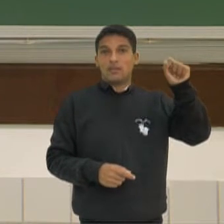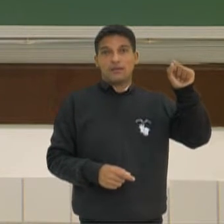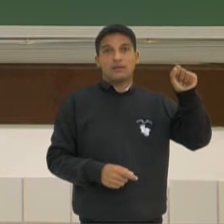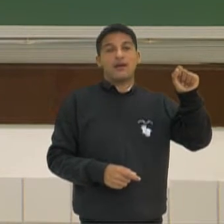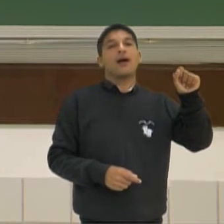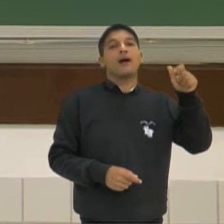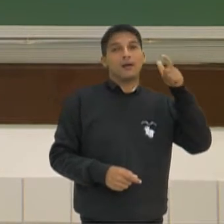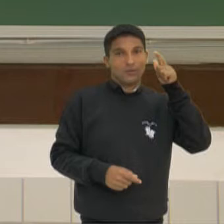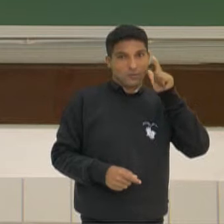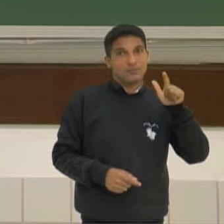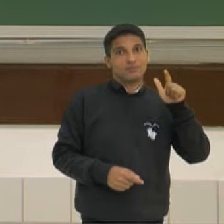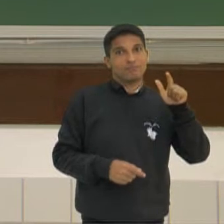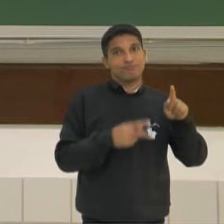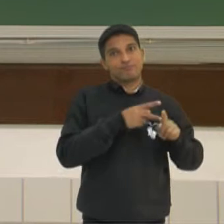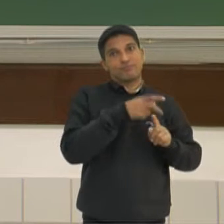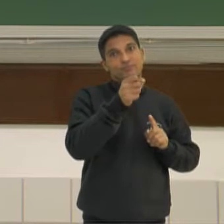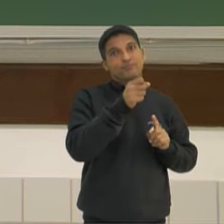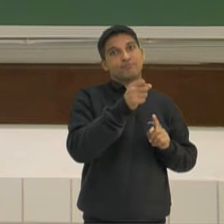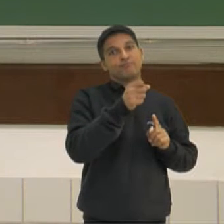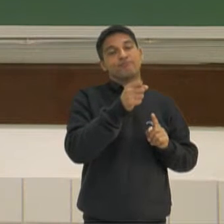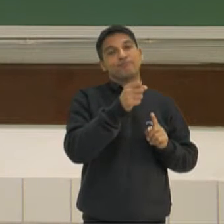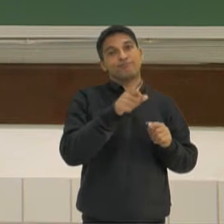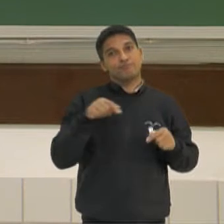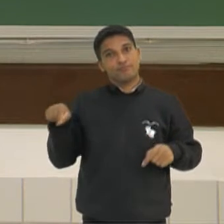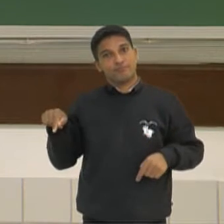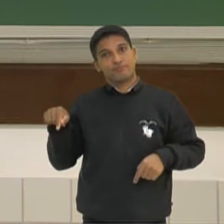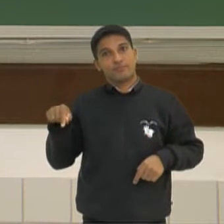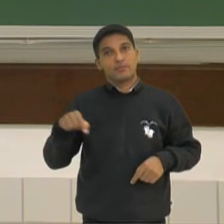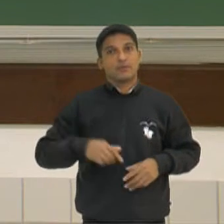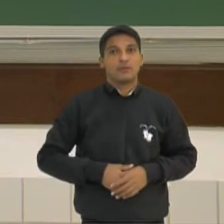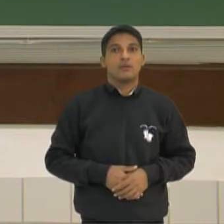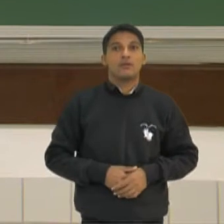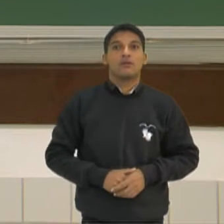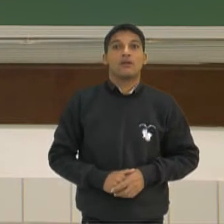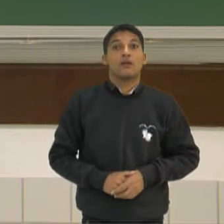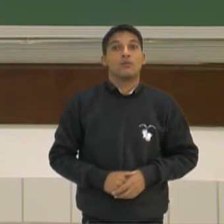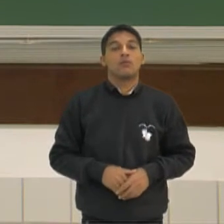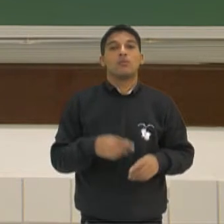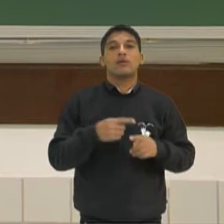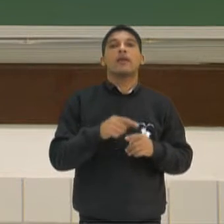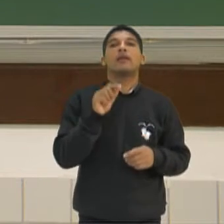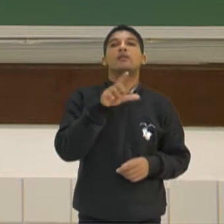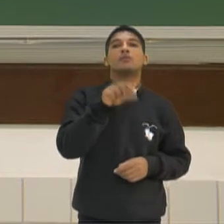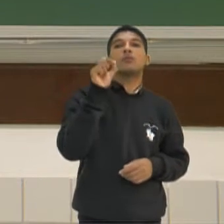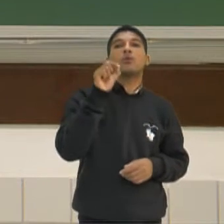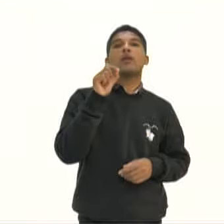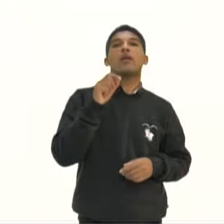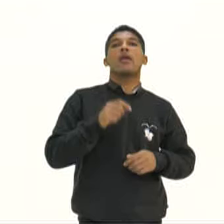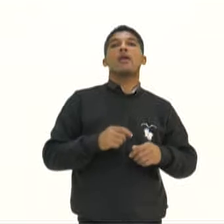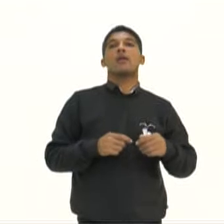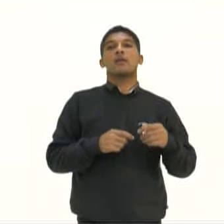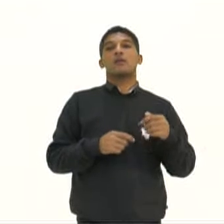chamar esse mais capacitado eles vão dar a ordem deles, ele é o califa. Eles vão